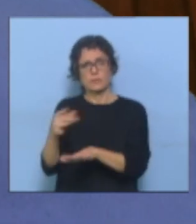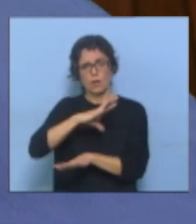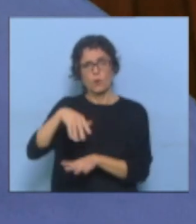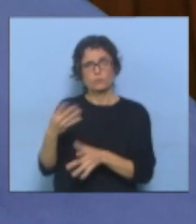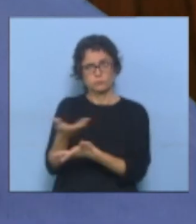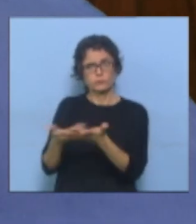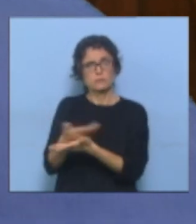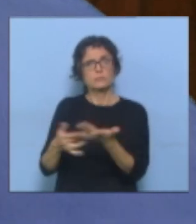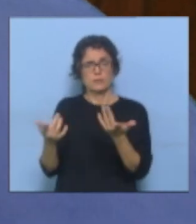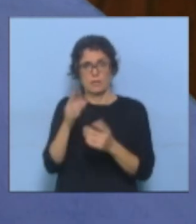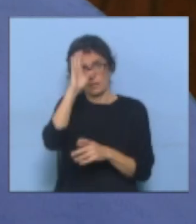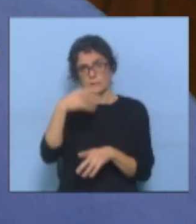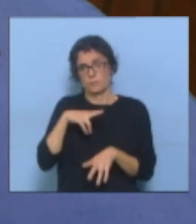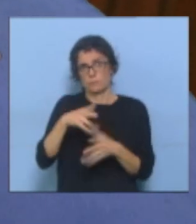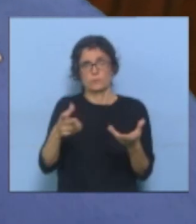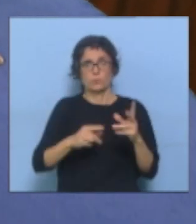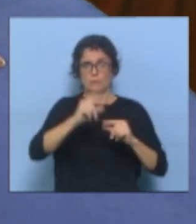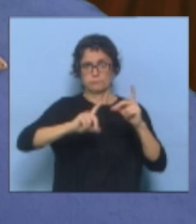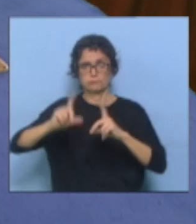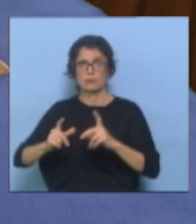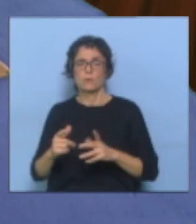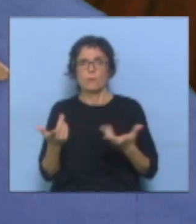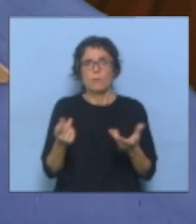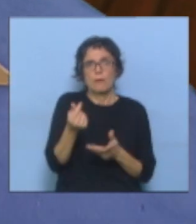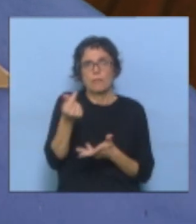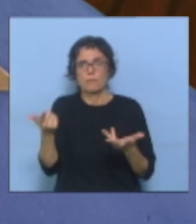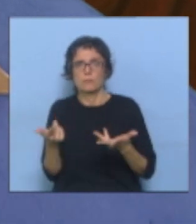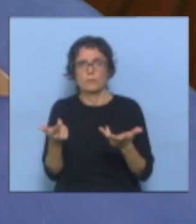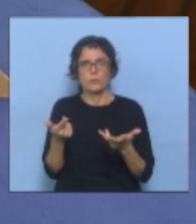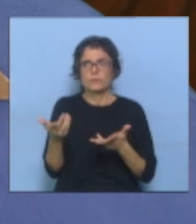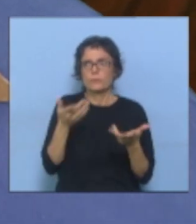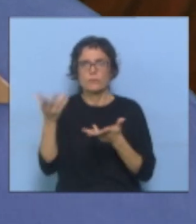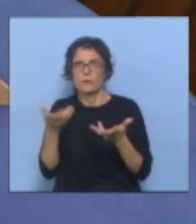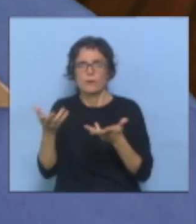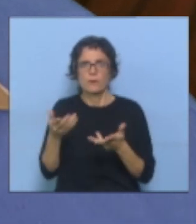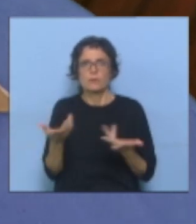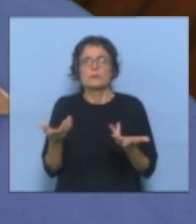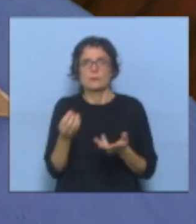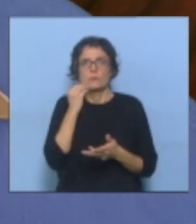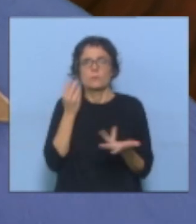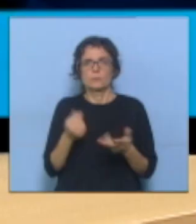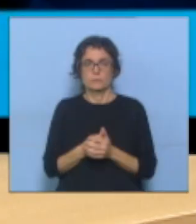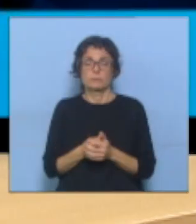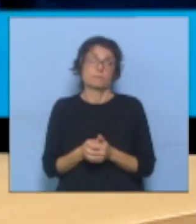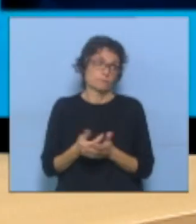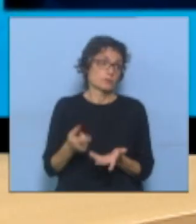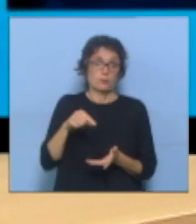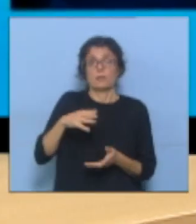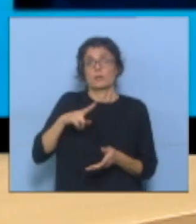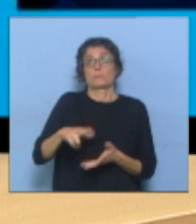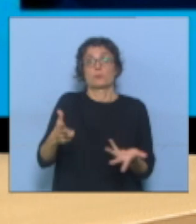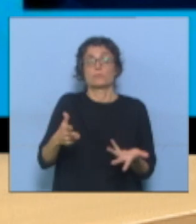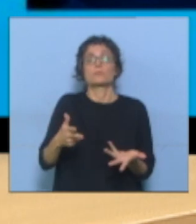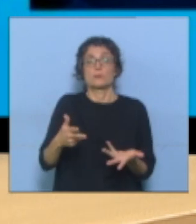pressionado por índices de bolsa, pressionado pelo lucro também. Sim, a realidade que vivemos em Portugal é uma realidade